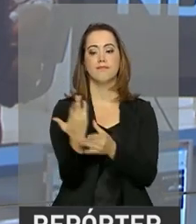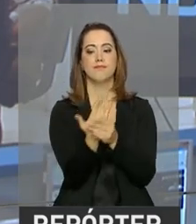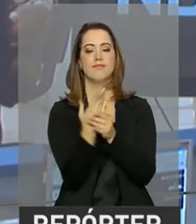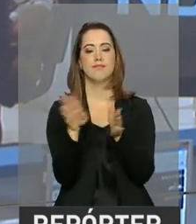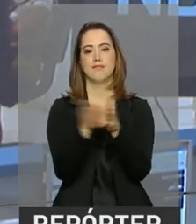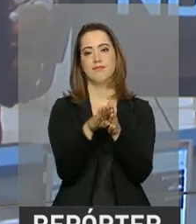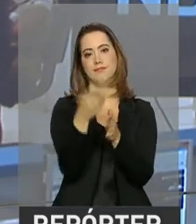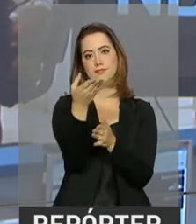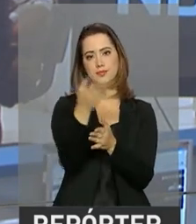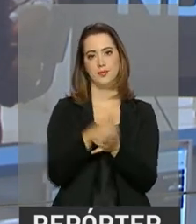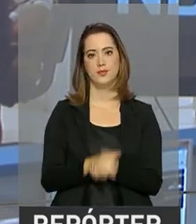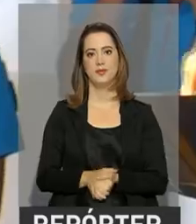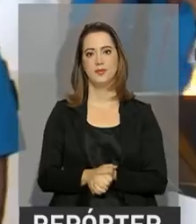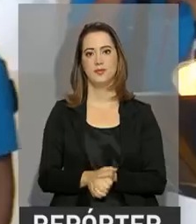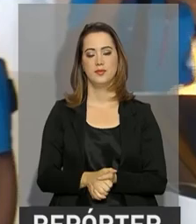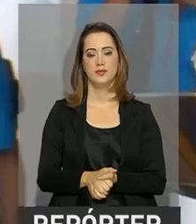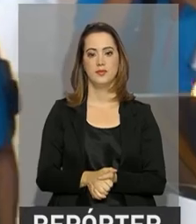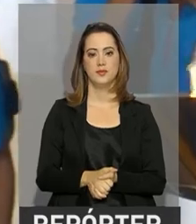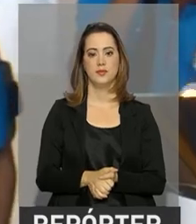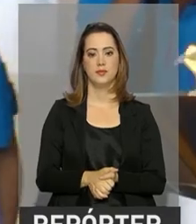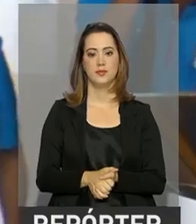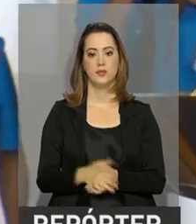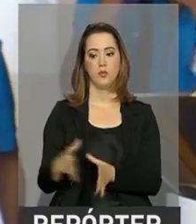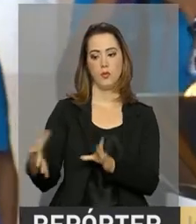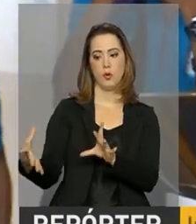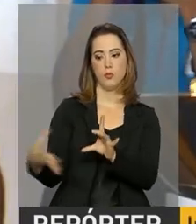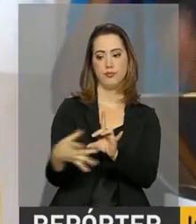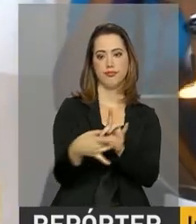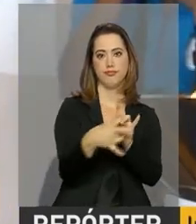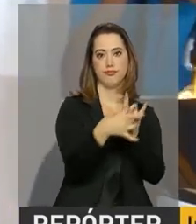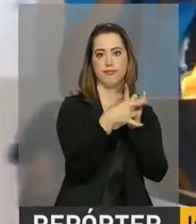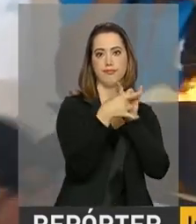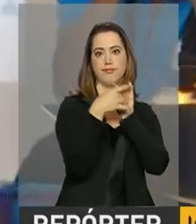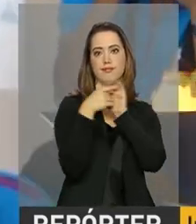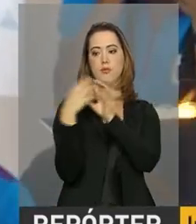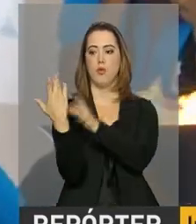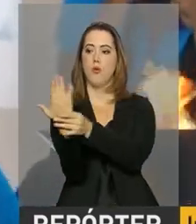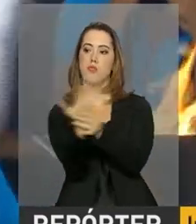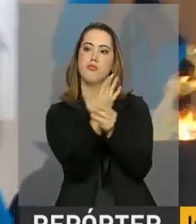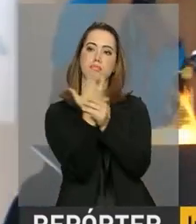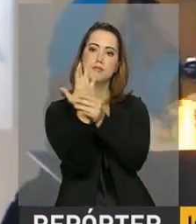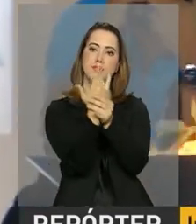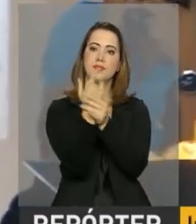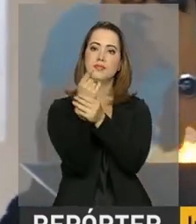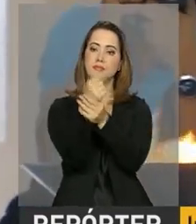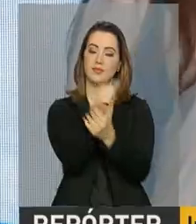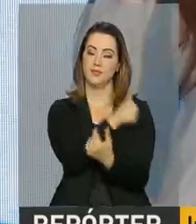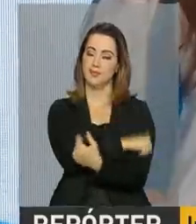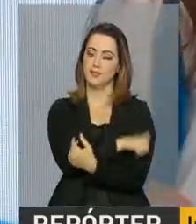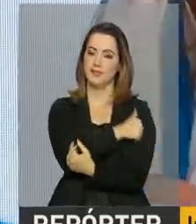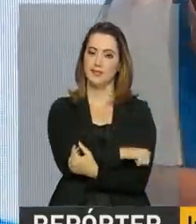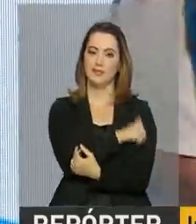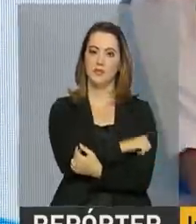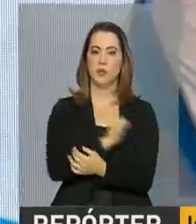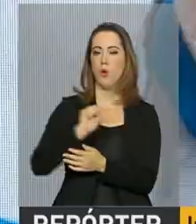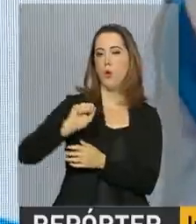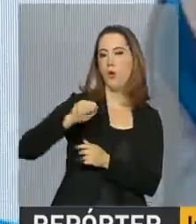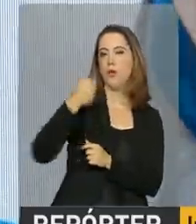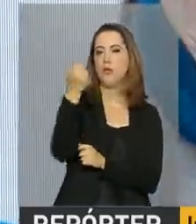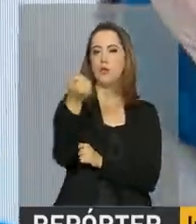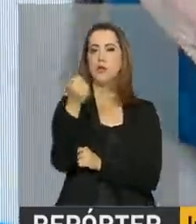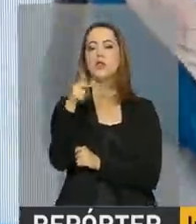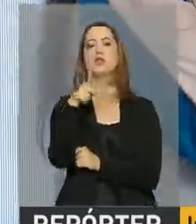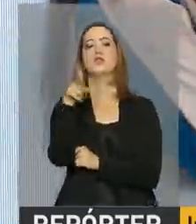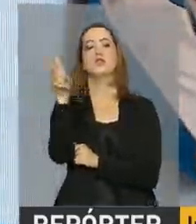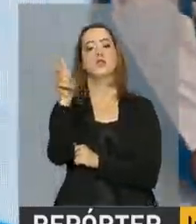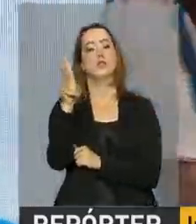cidade maravilhosa a união das chamas acendeu a tocha paralímpica no Rio de Janeiro simbolizando os valores